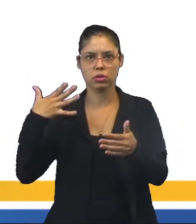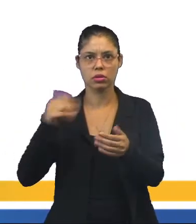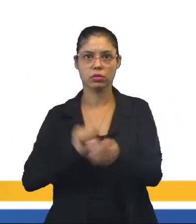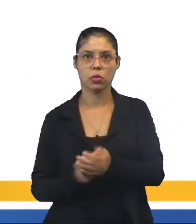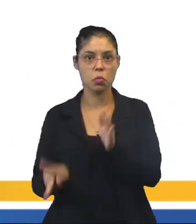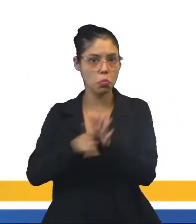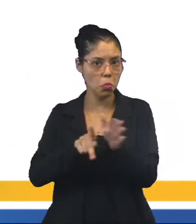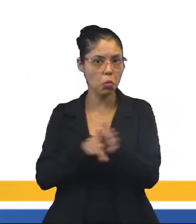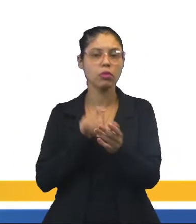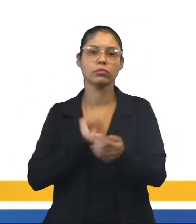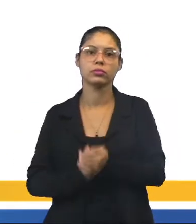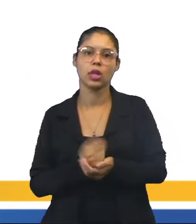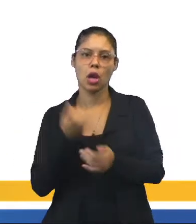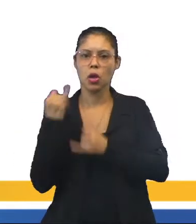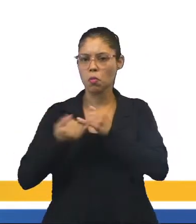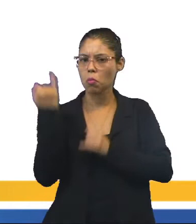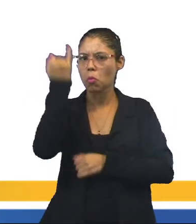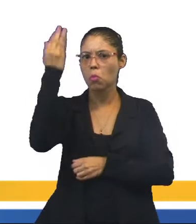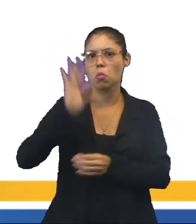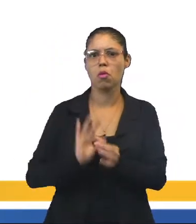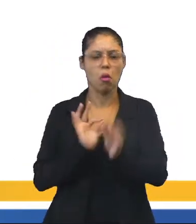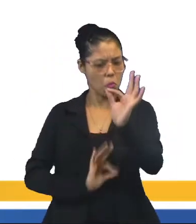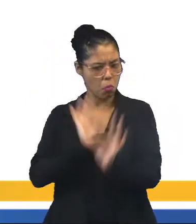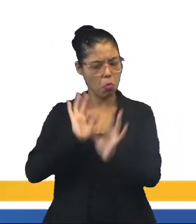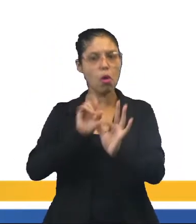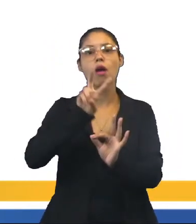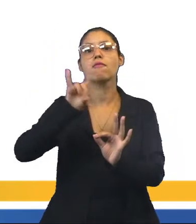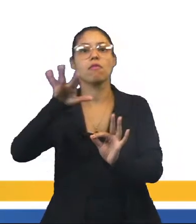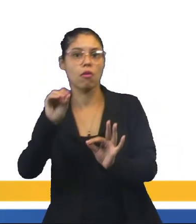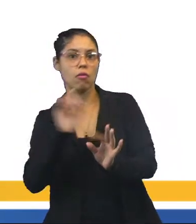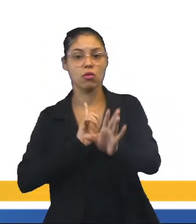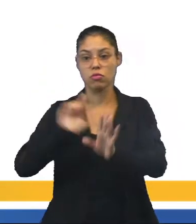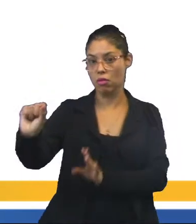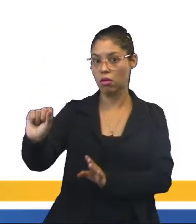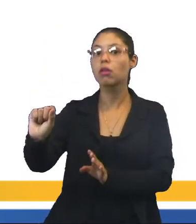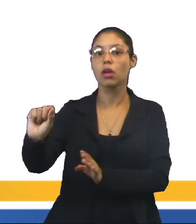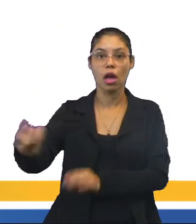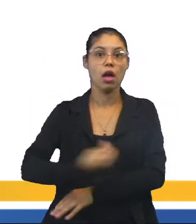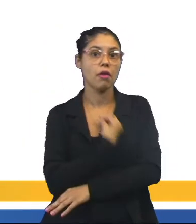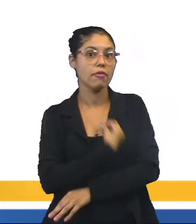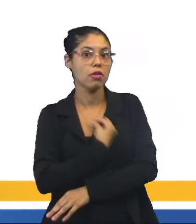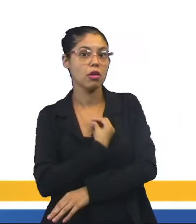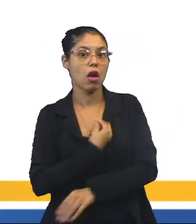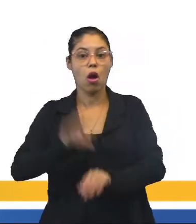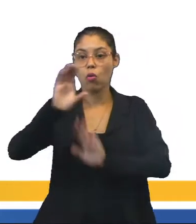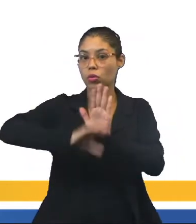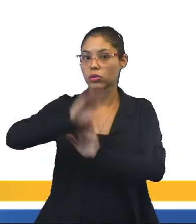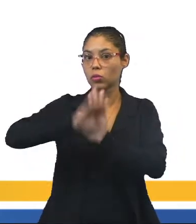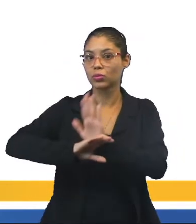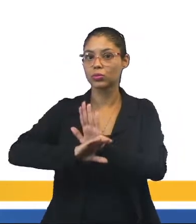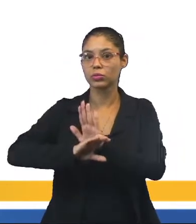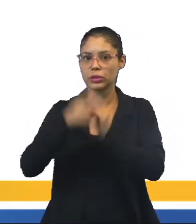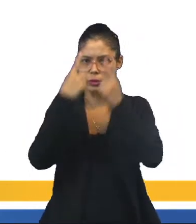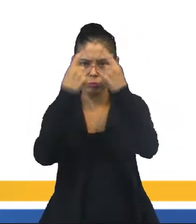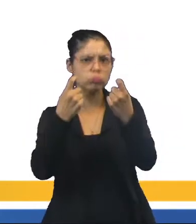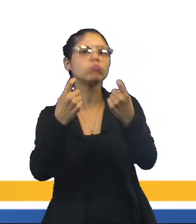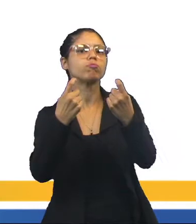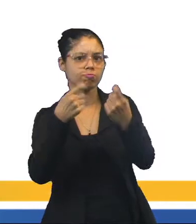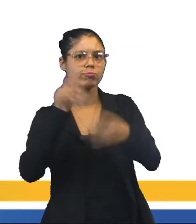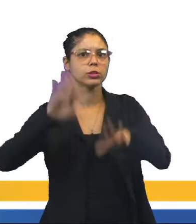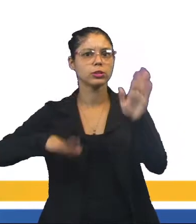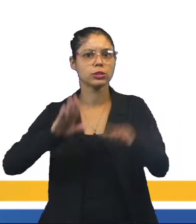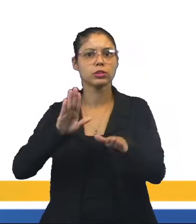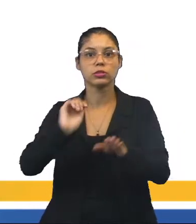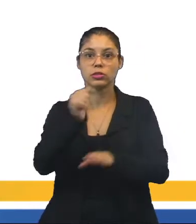catártica, ou seja, funciona como uma válvula de escape que permite vivenciar um conteúdo violento no ambiente de